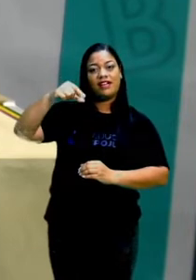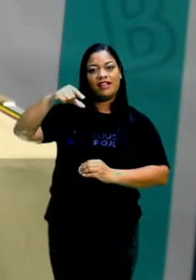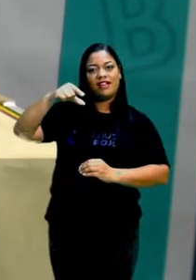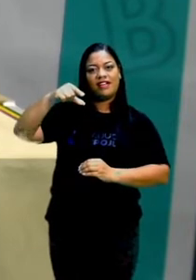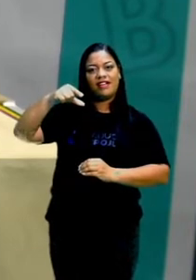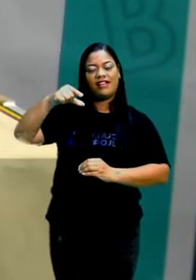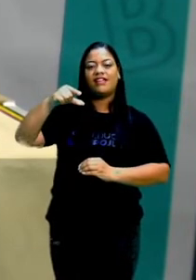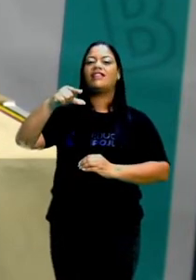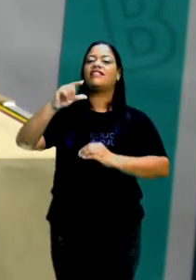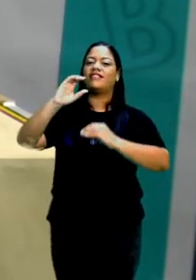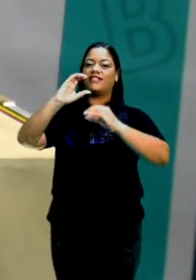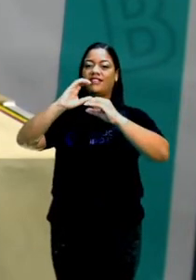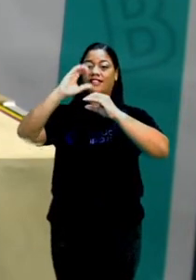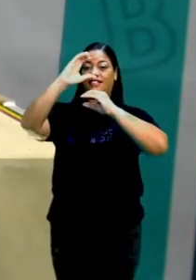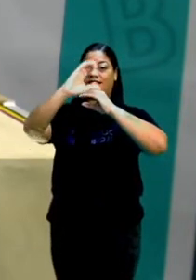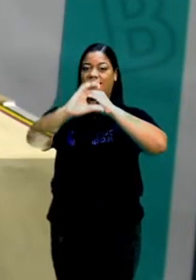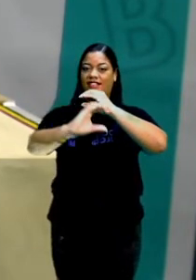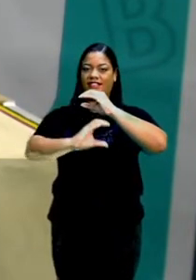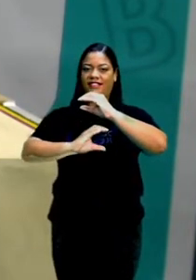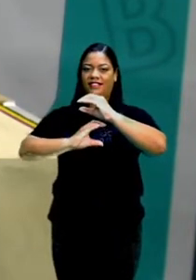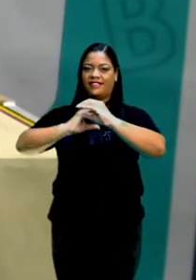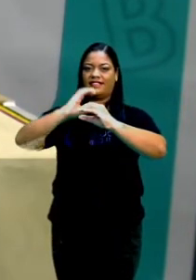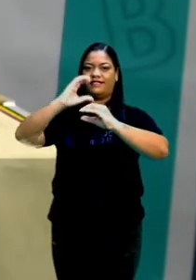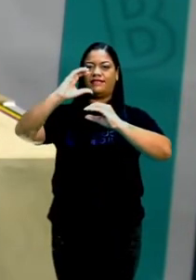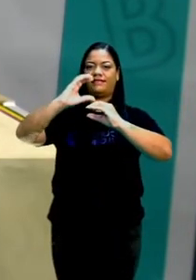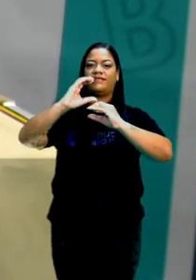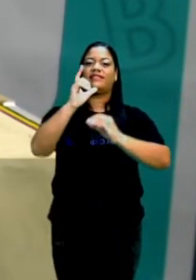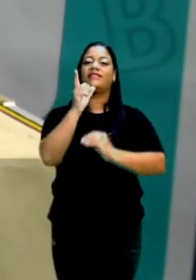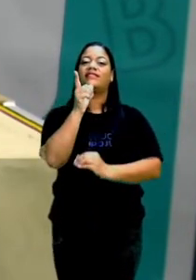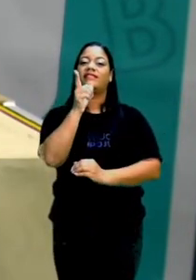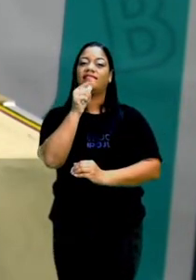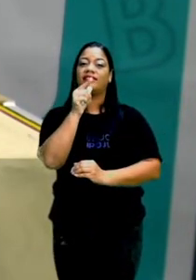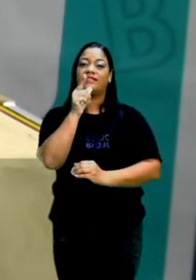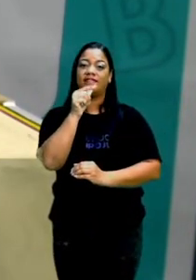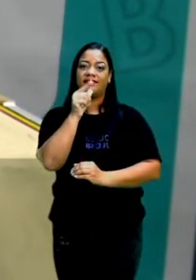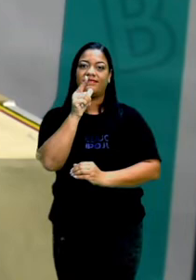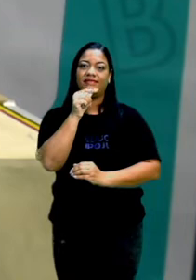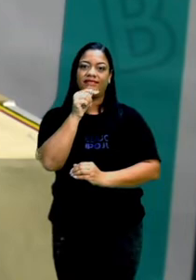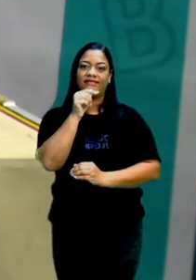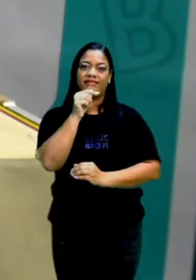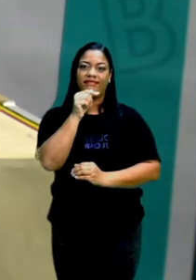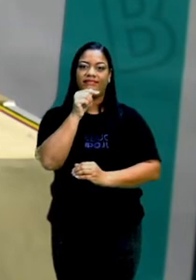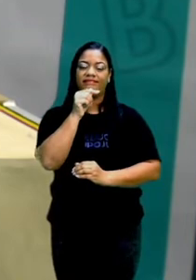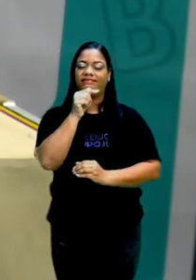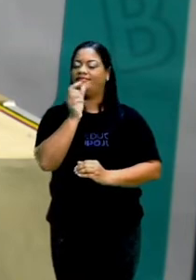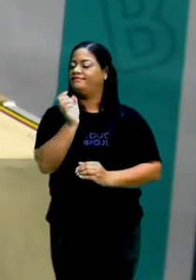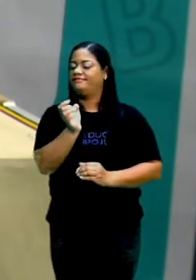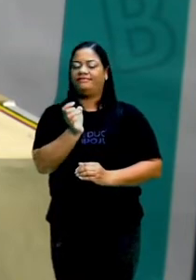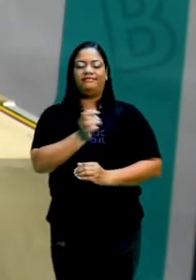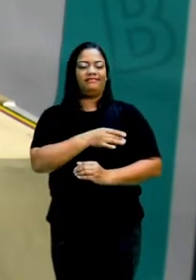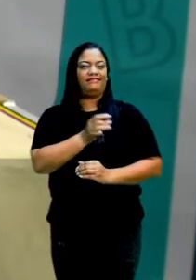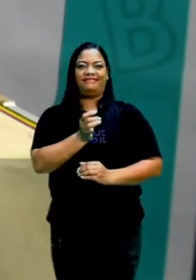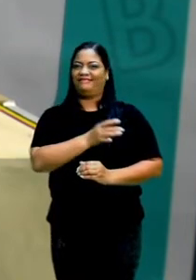plim passou pelo ciclo da água e não tinha mais medo.